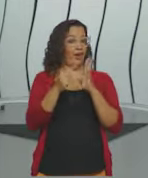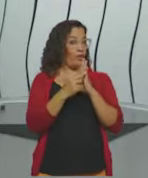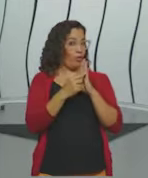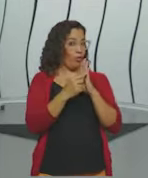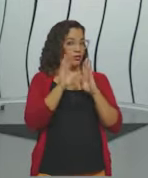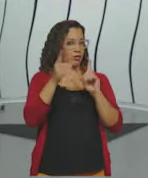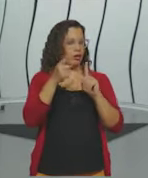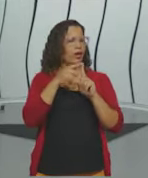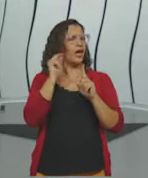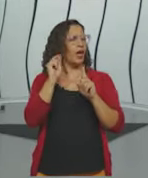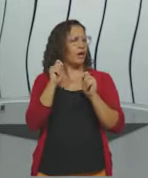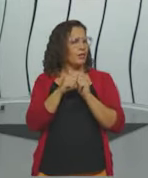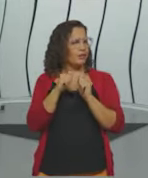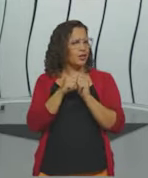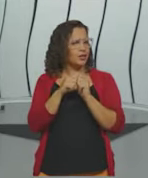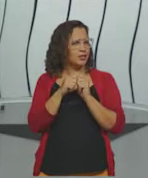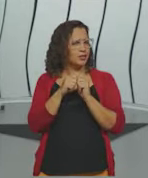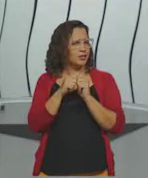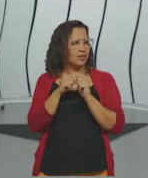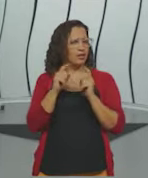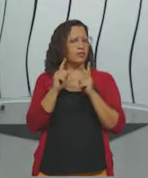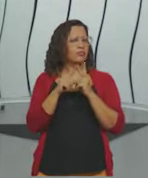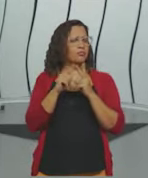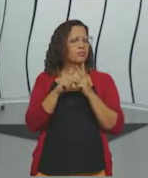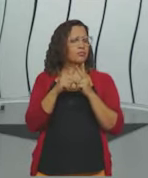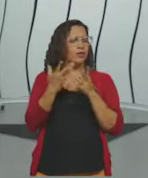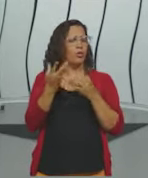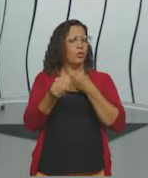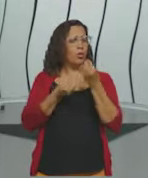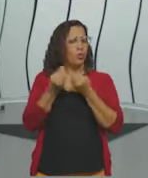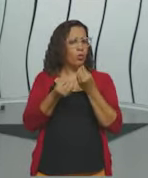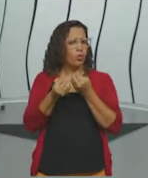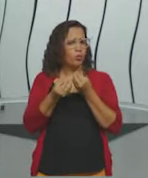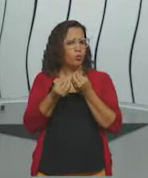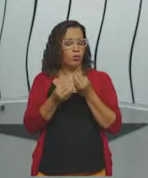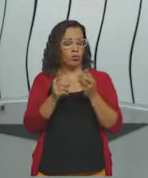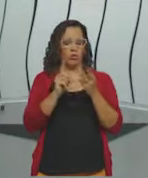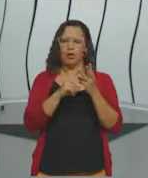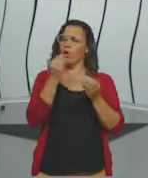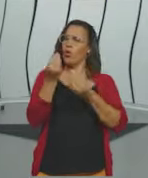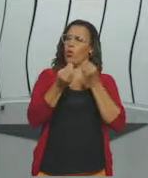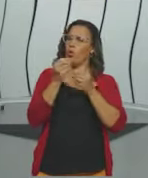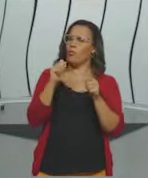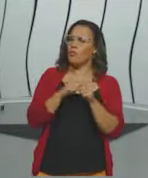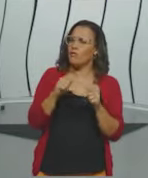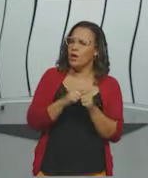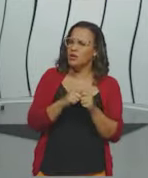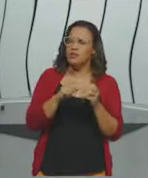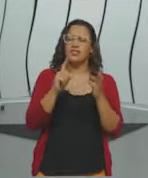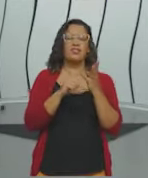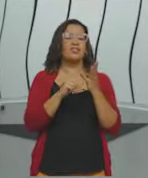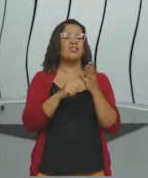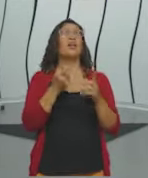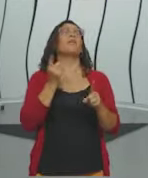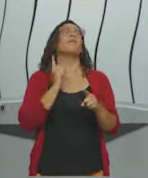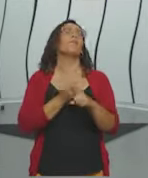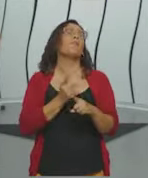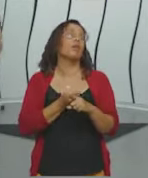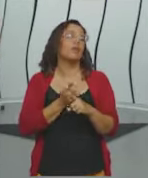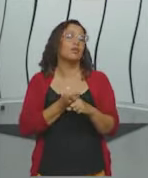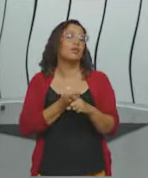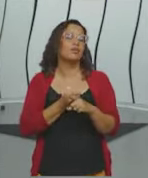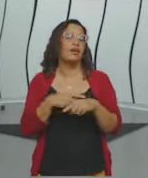tem quem vai fazer, o que será feito, como será feito e para quê. É